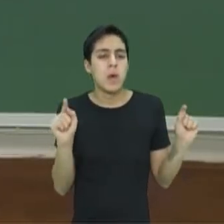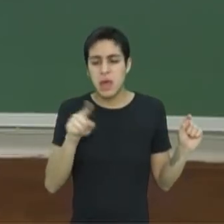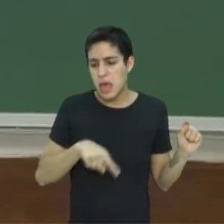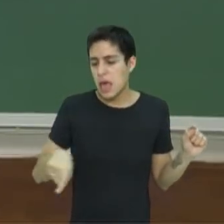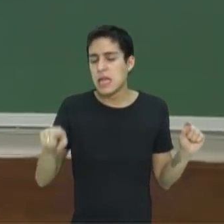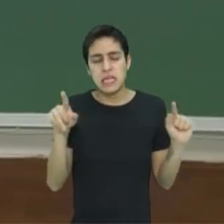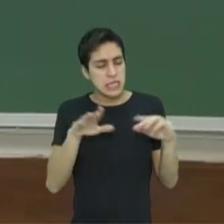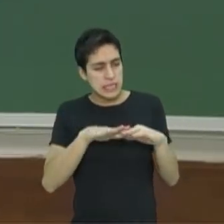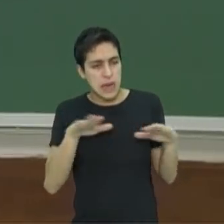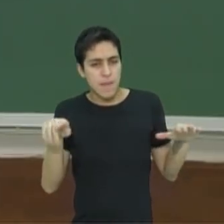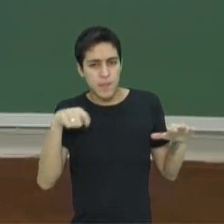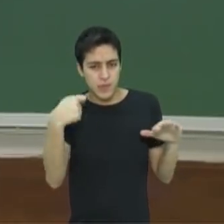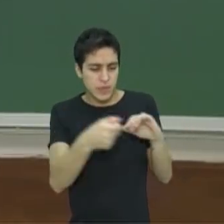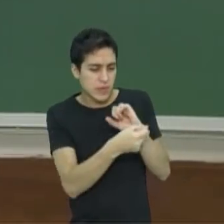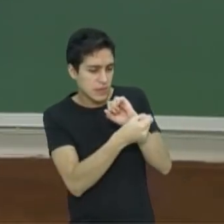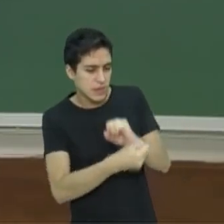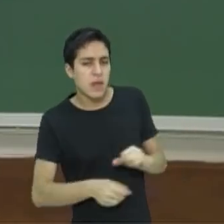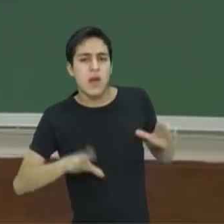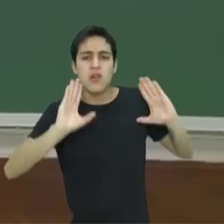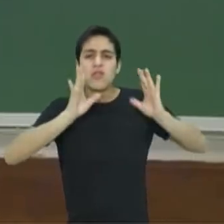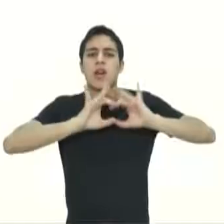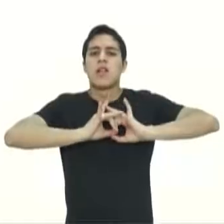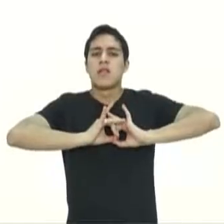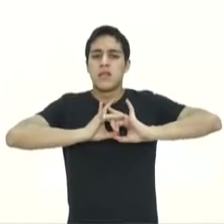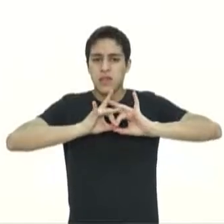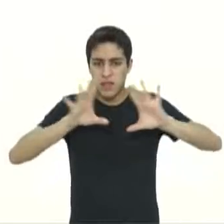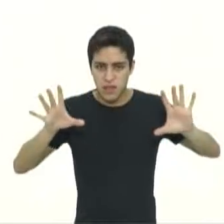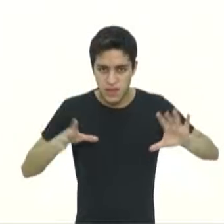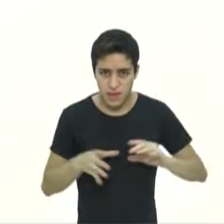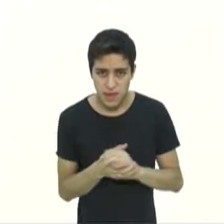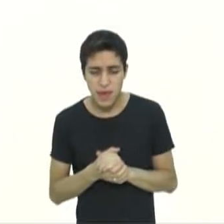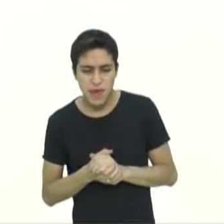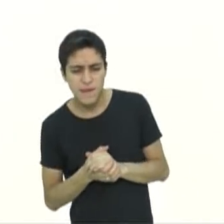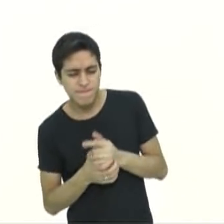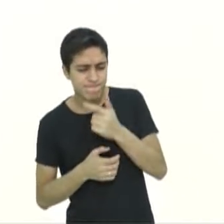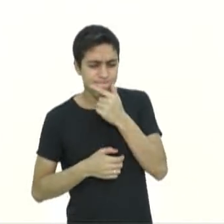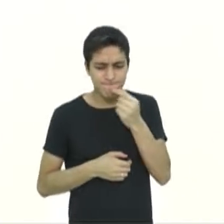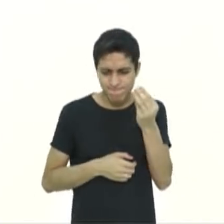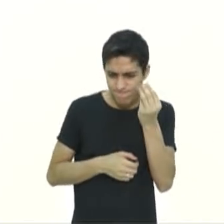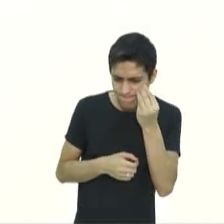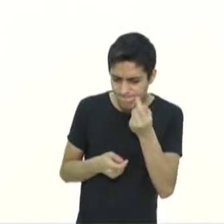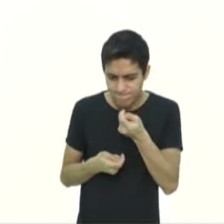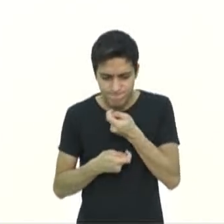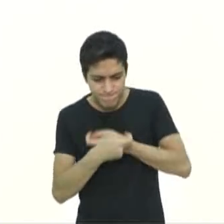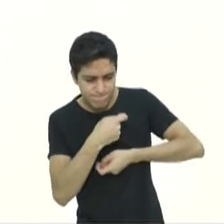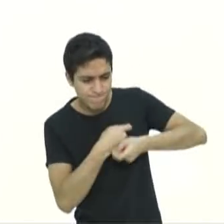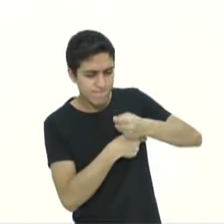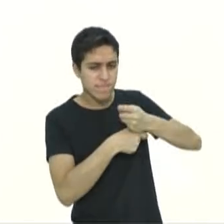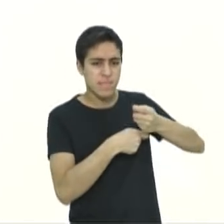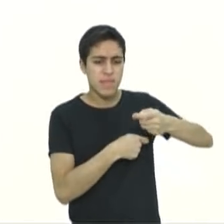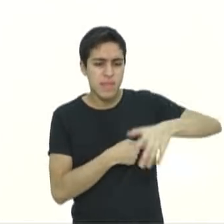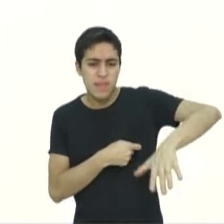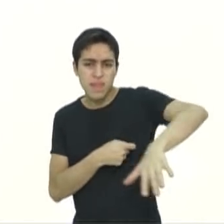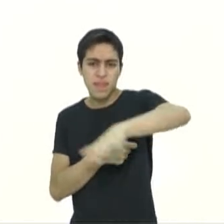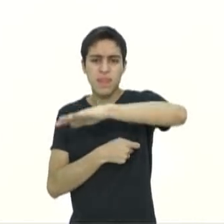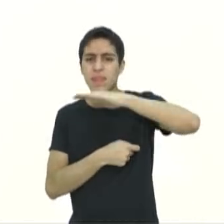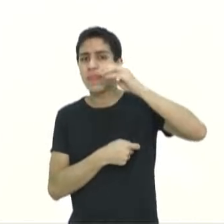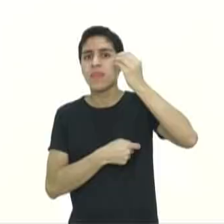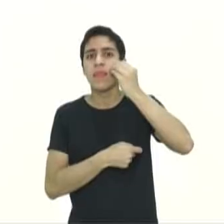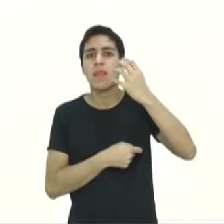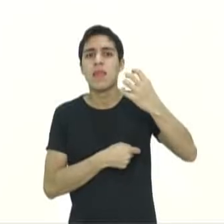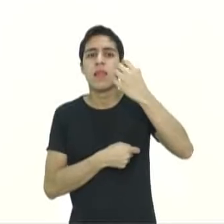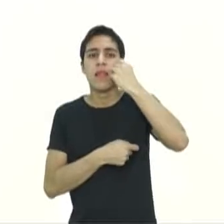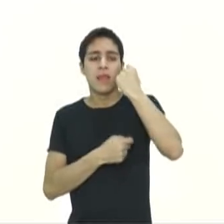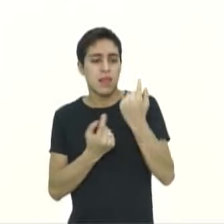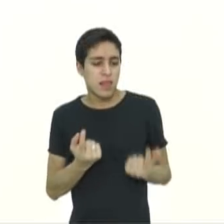mais escrava, certo? E ele vai tentar reorganizar a economia da ilha, fazer comércio, enriquecer